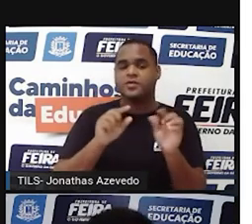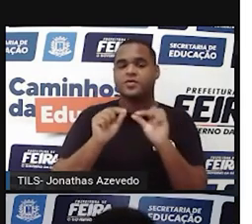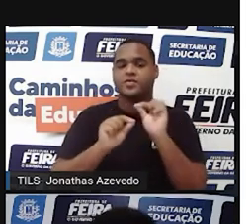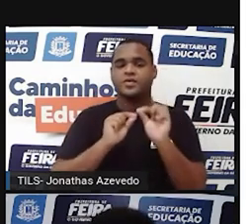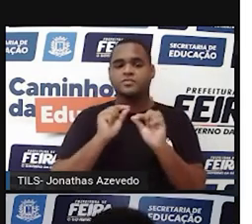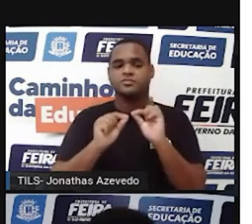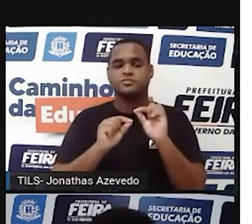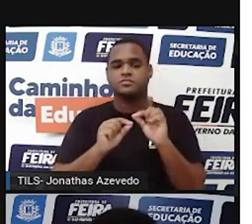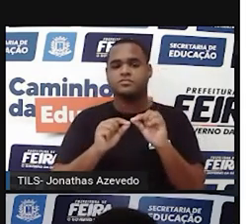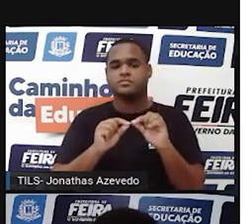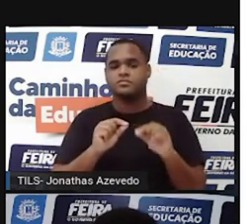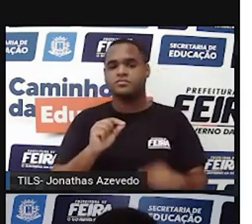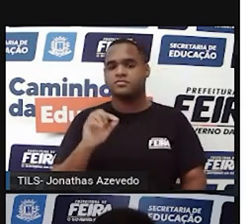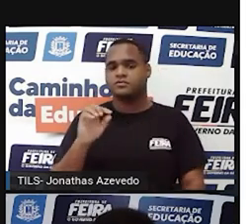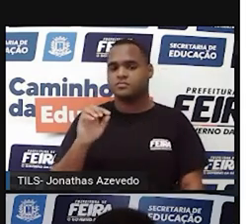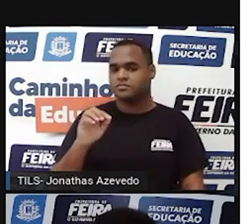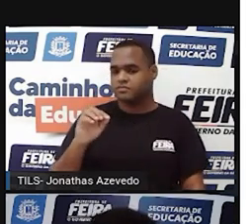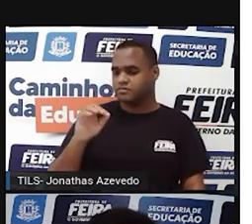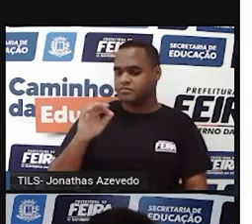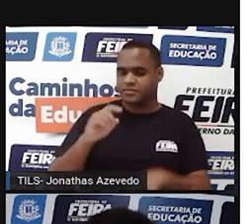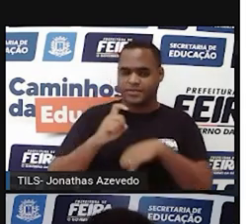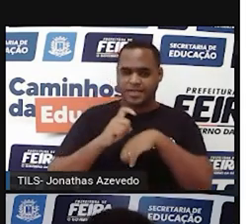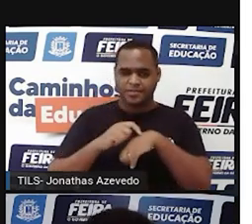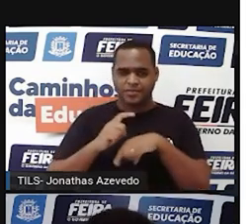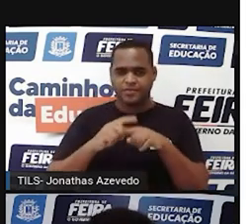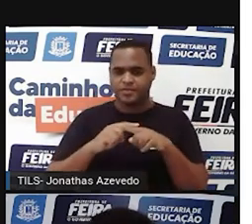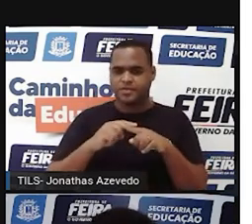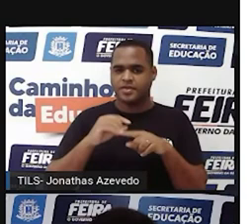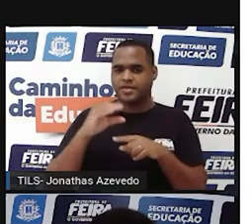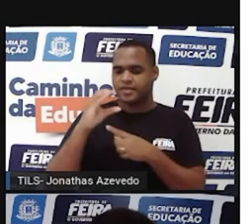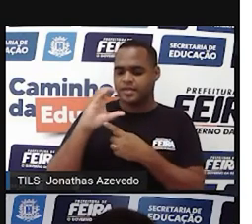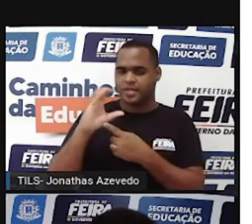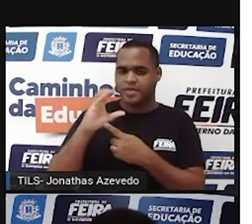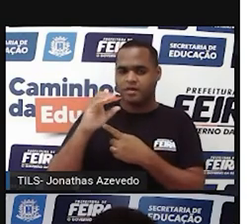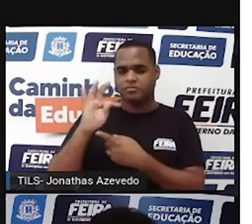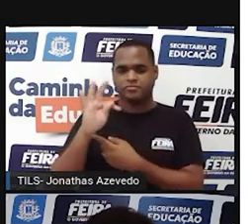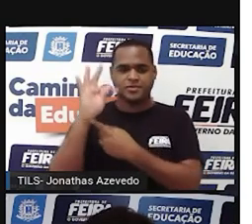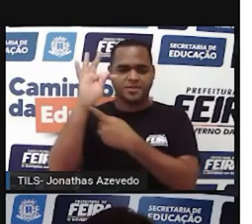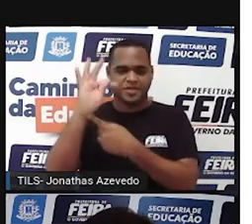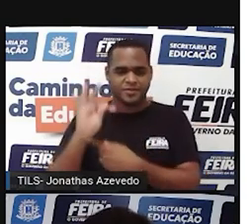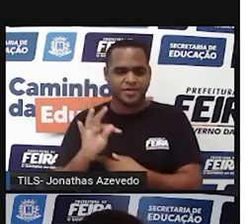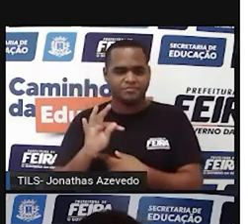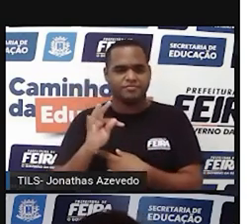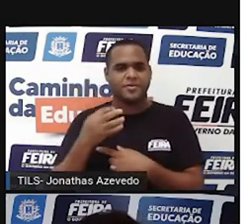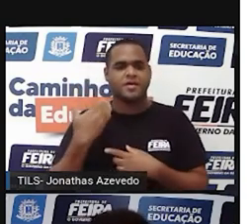foi tempo, clima ou temperatura?